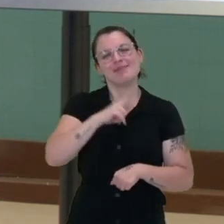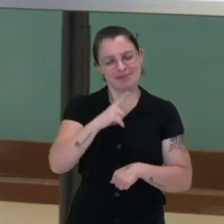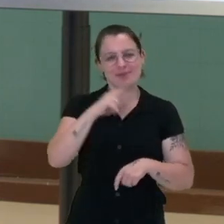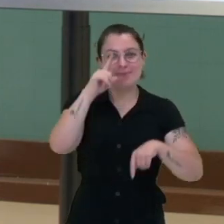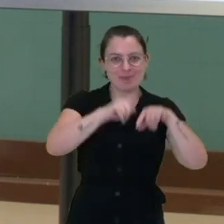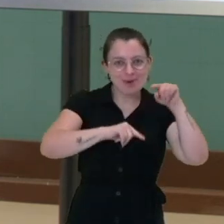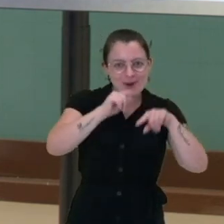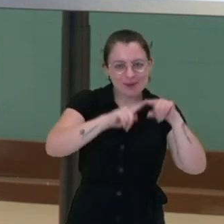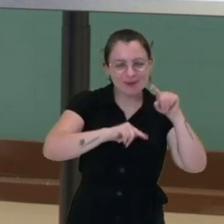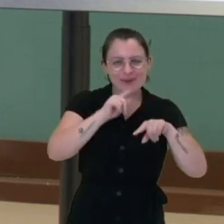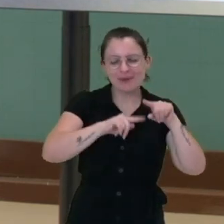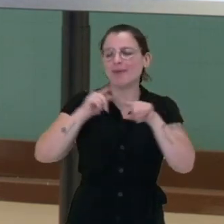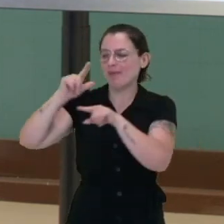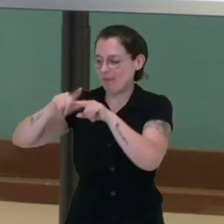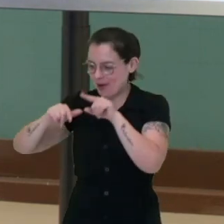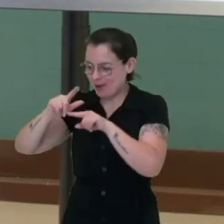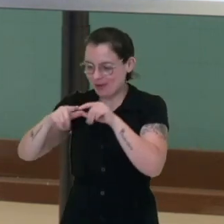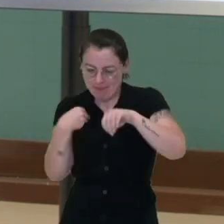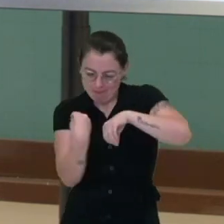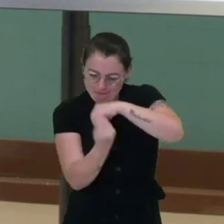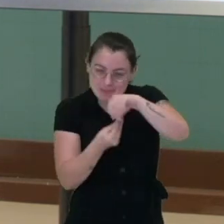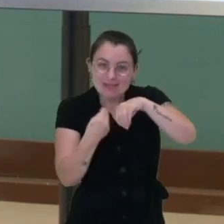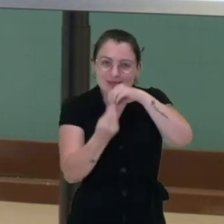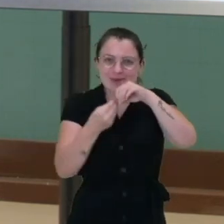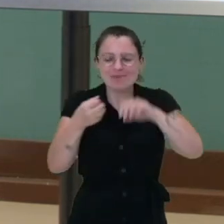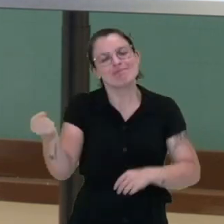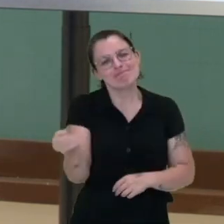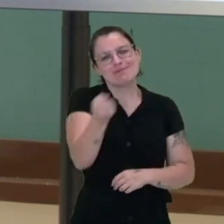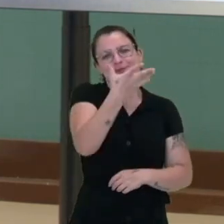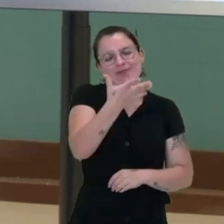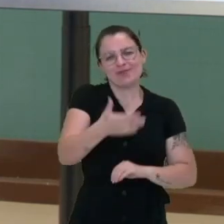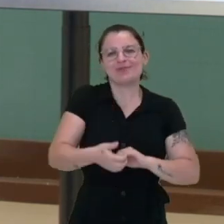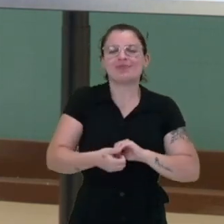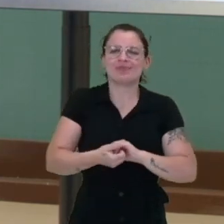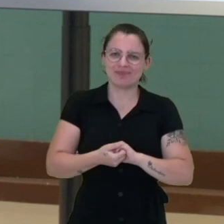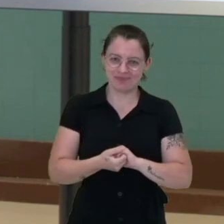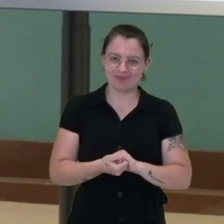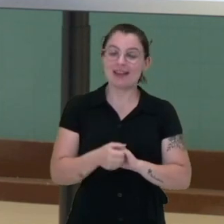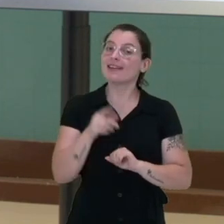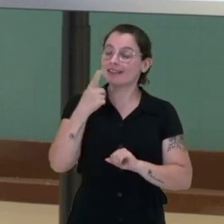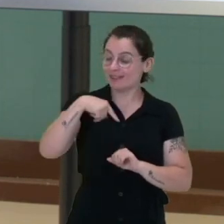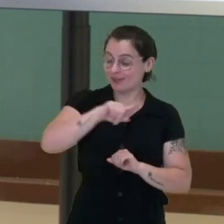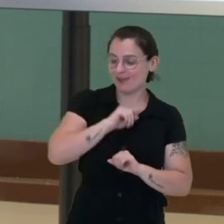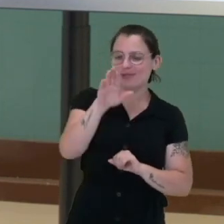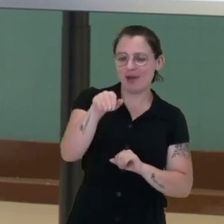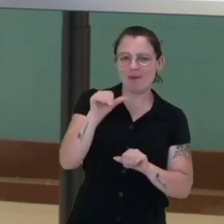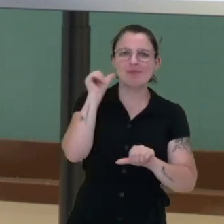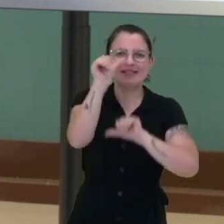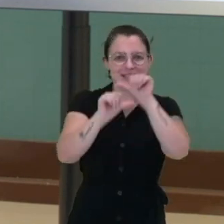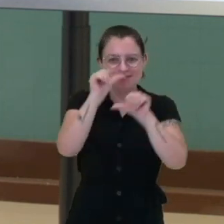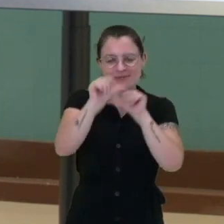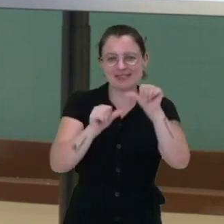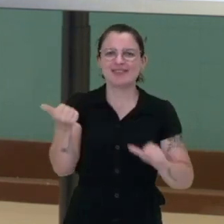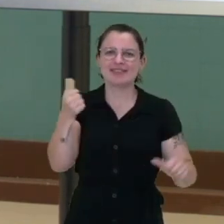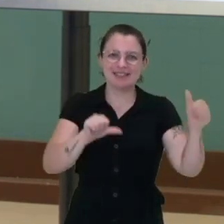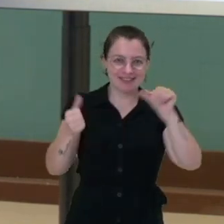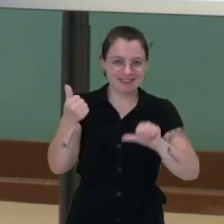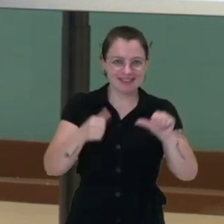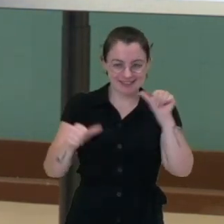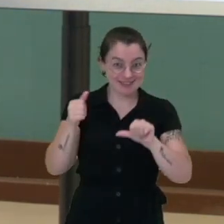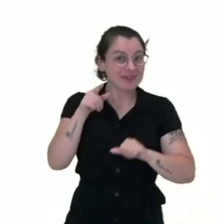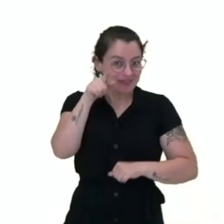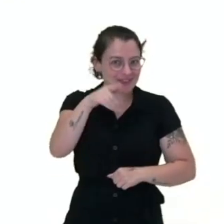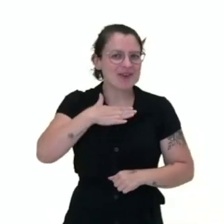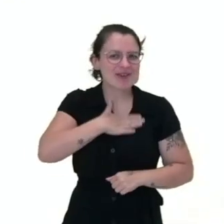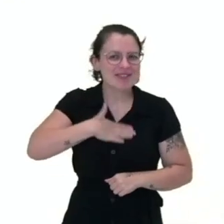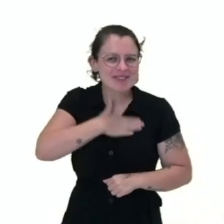temos a composição, a produção de algo novo, nós temos a nossa transformação química. E aí, você gostou